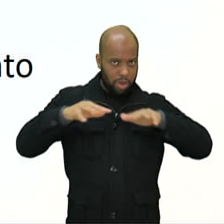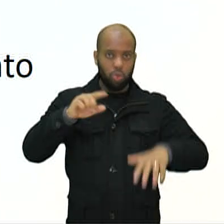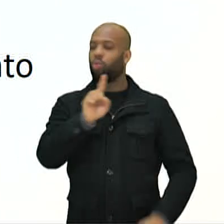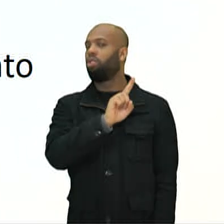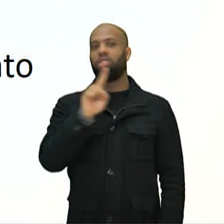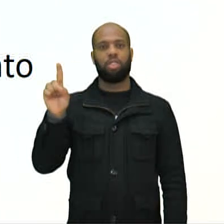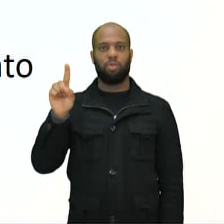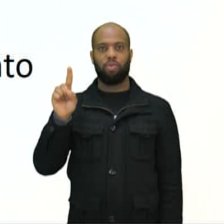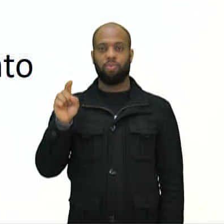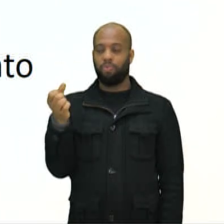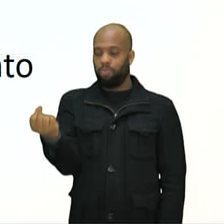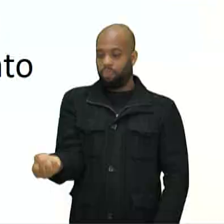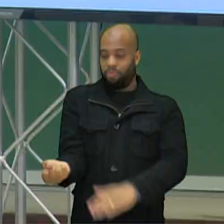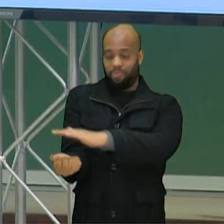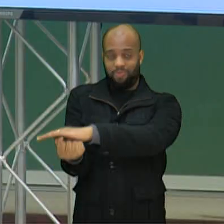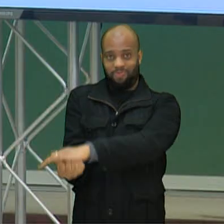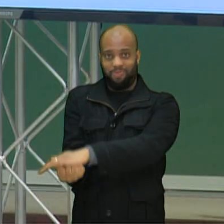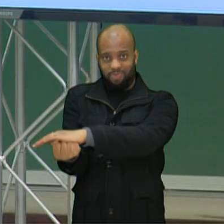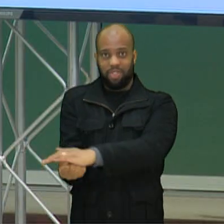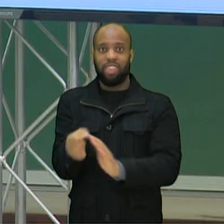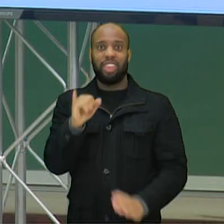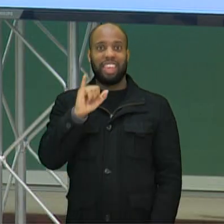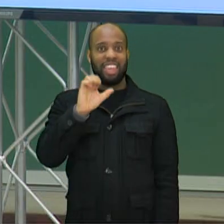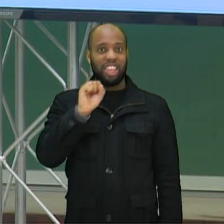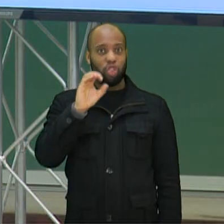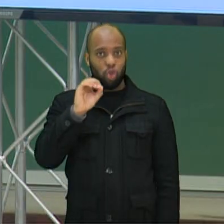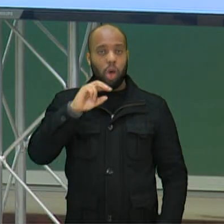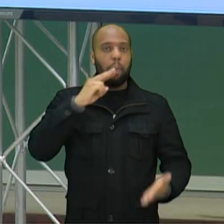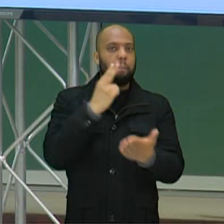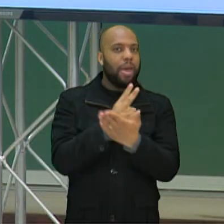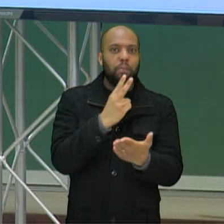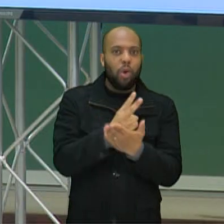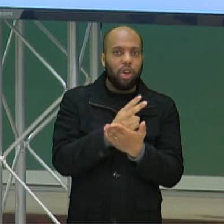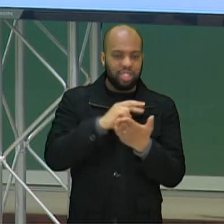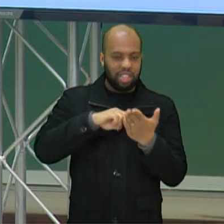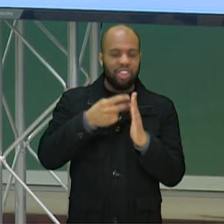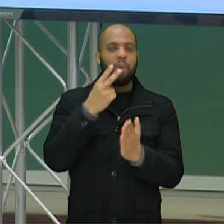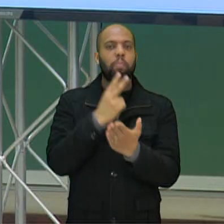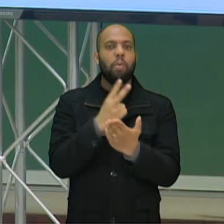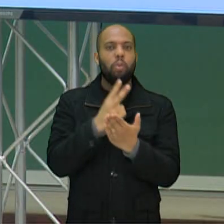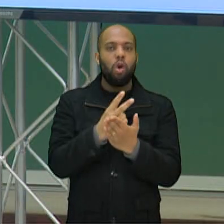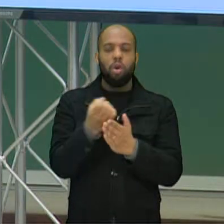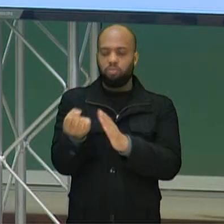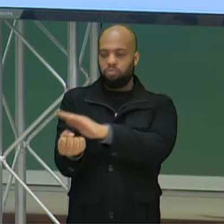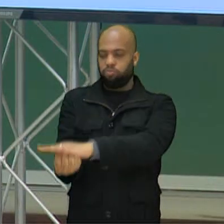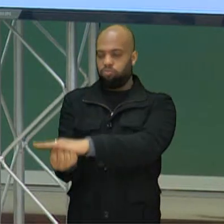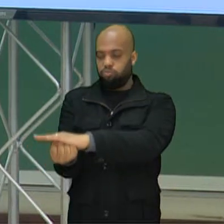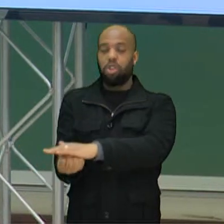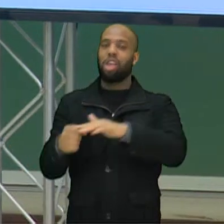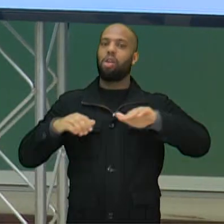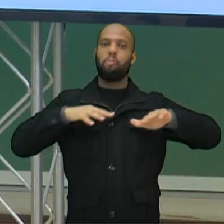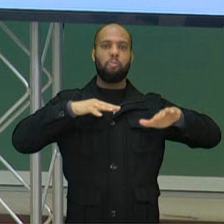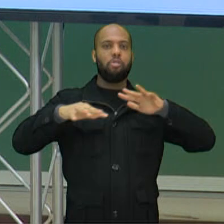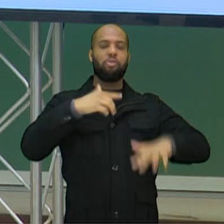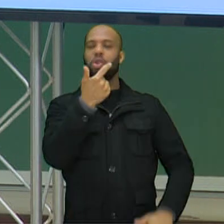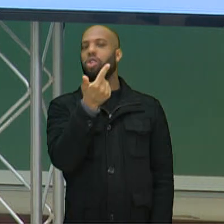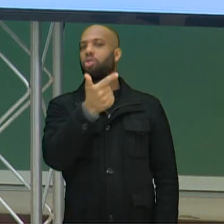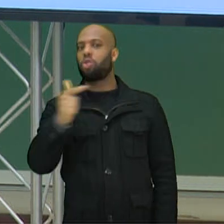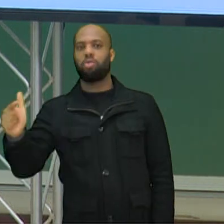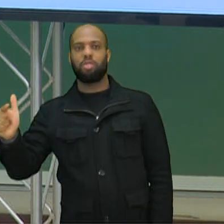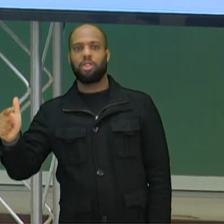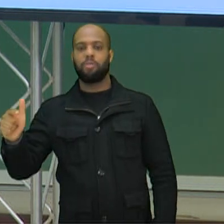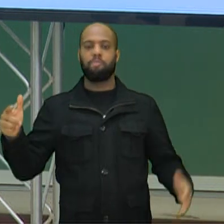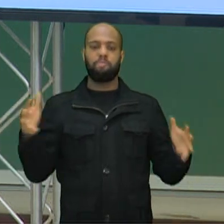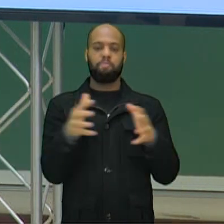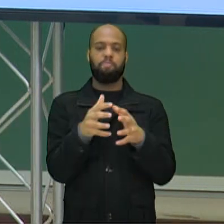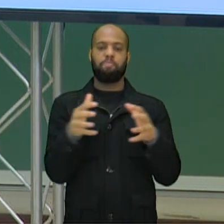verdade, não. A isométrica, ou seja, a mesma medida, não gera movimento, e, portanto, não tem a diminuição, a alteração